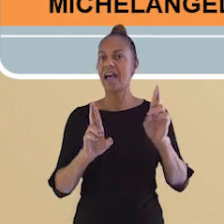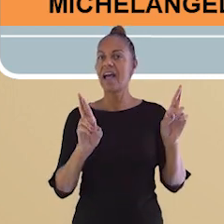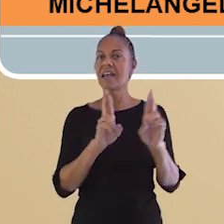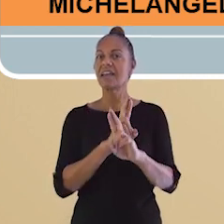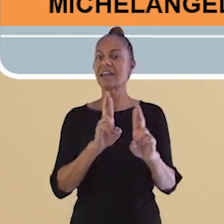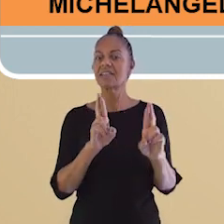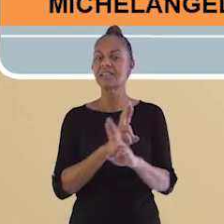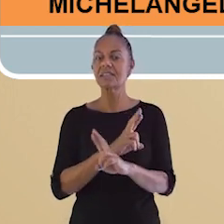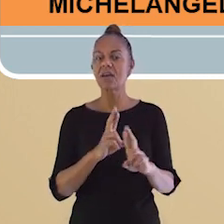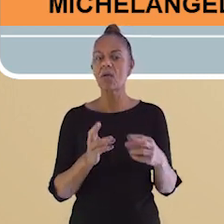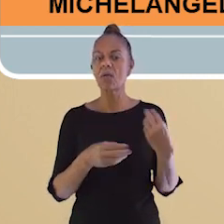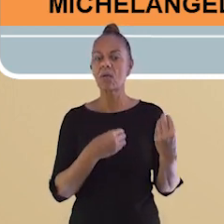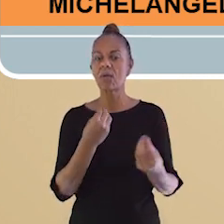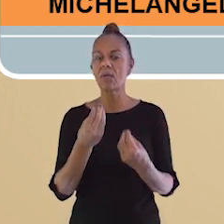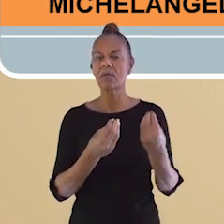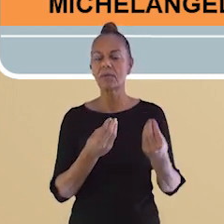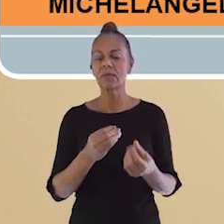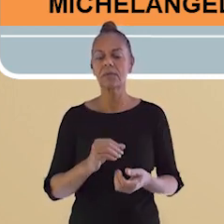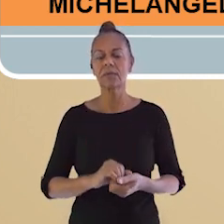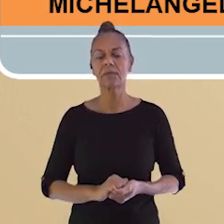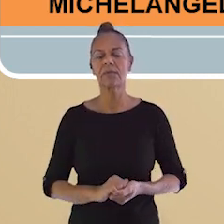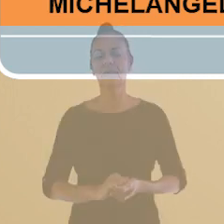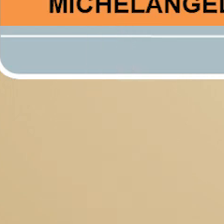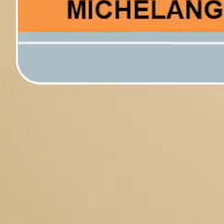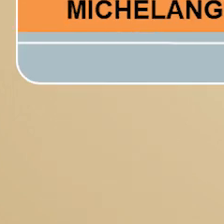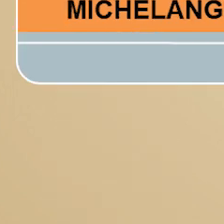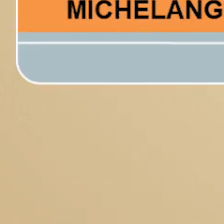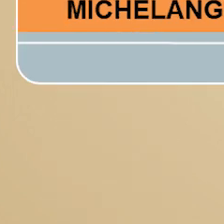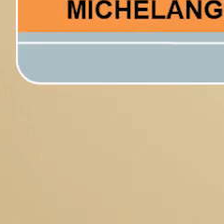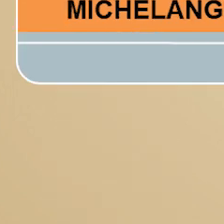vocês pensarem. Vamos lá? Tempo!